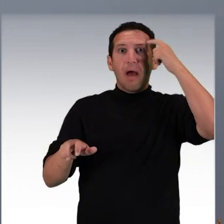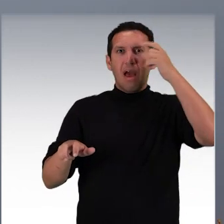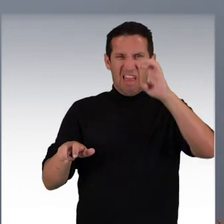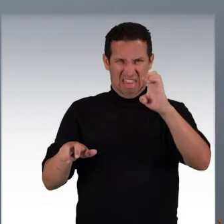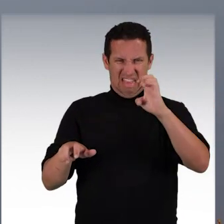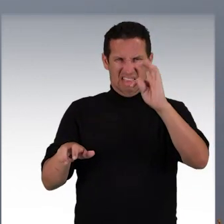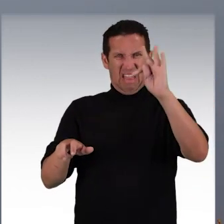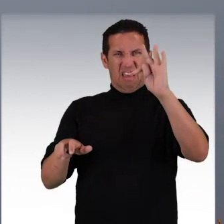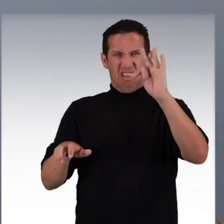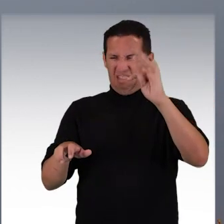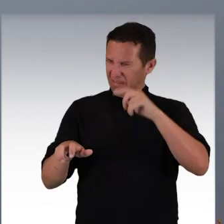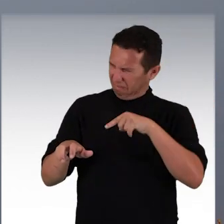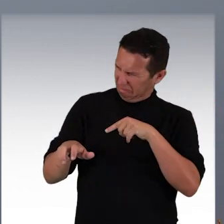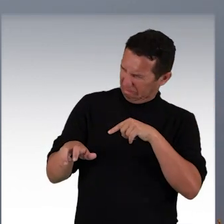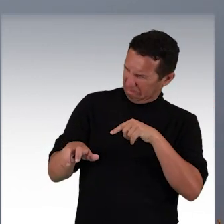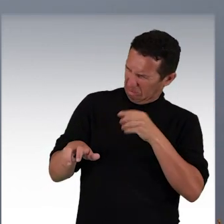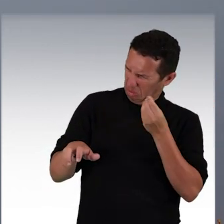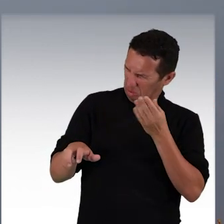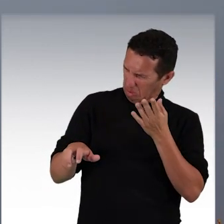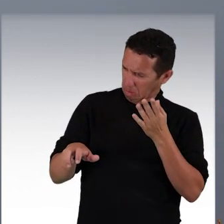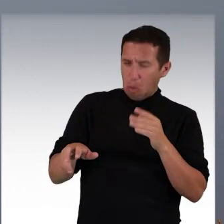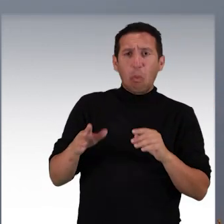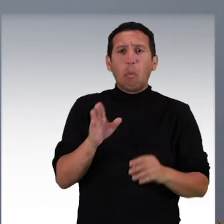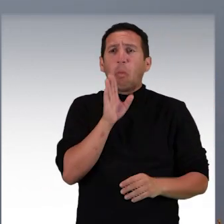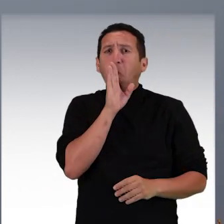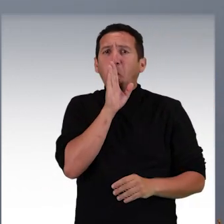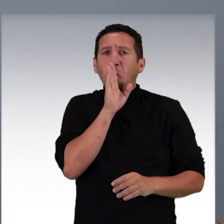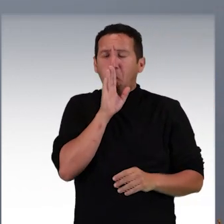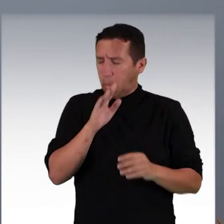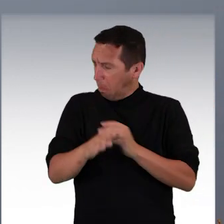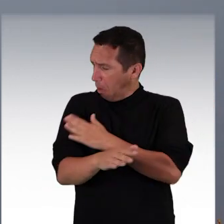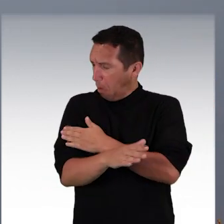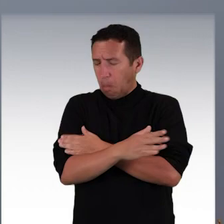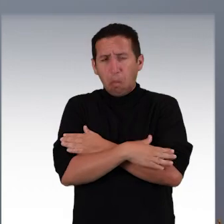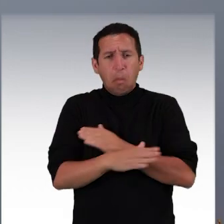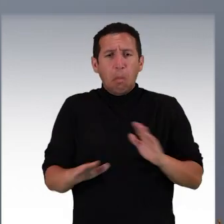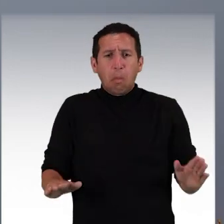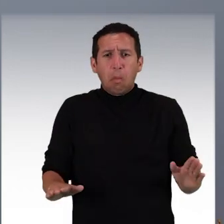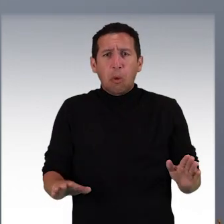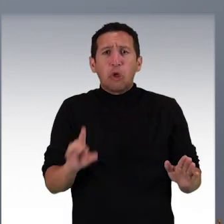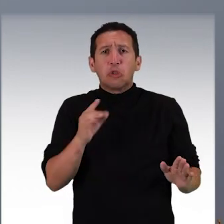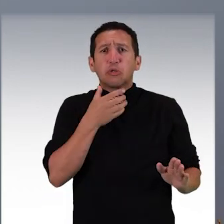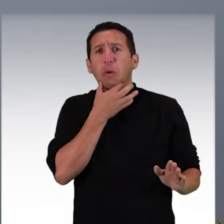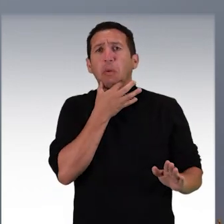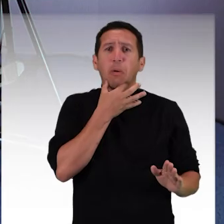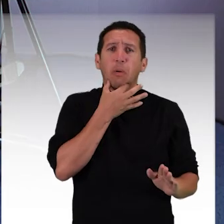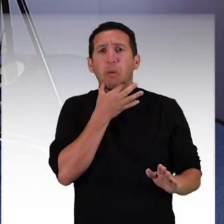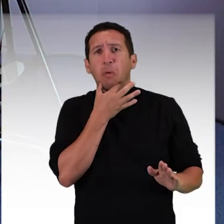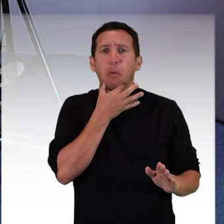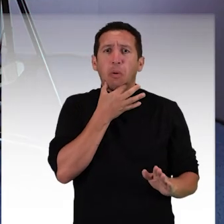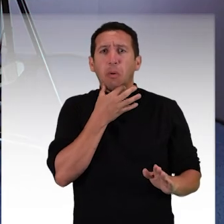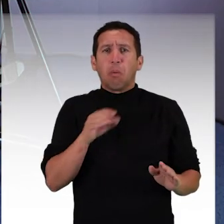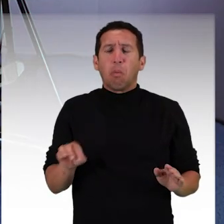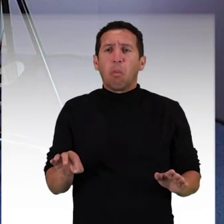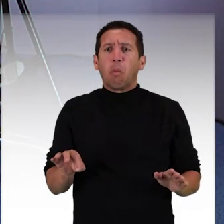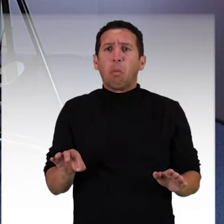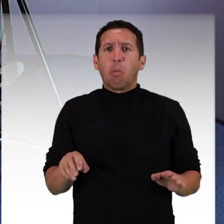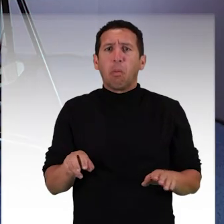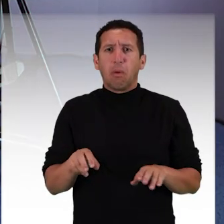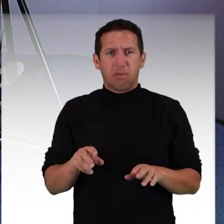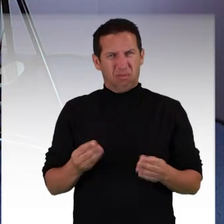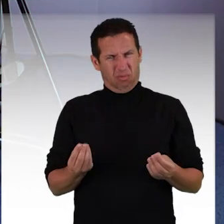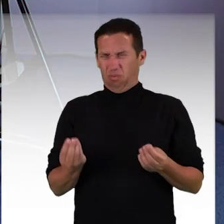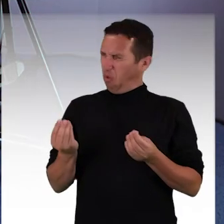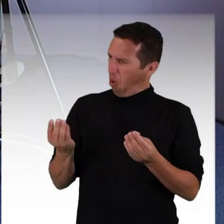um et como é que uma pessoa que não movimenta os braços e as pernas só a cabeça e tá